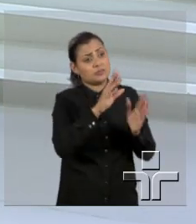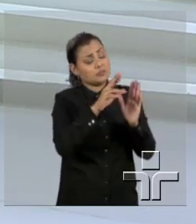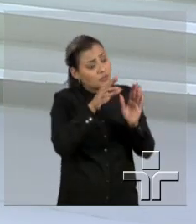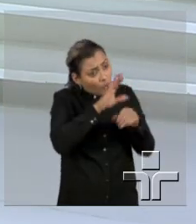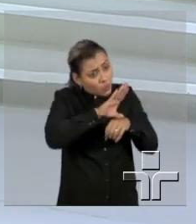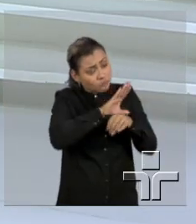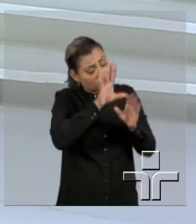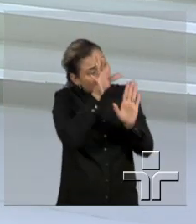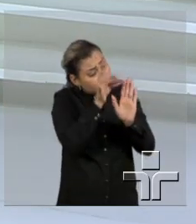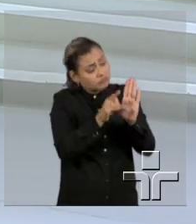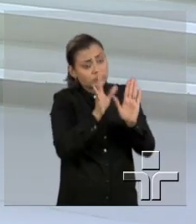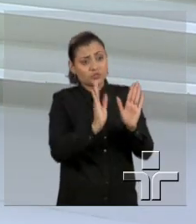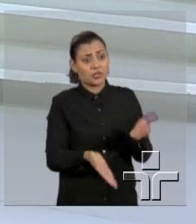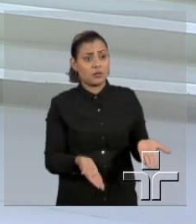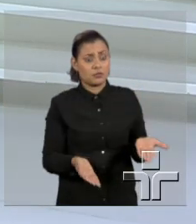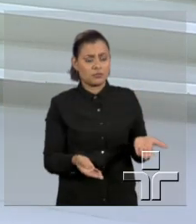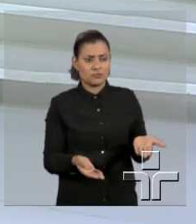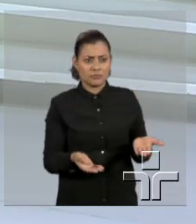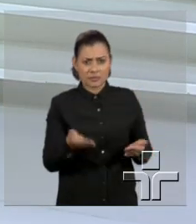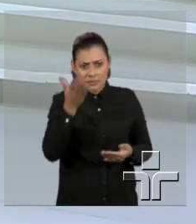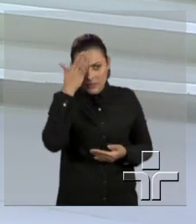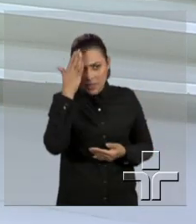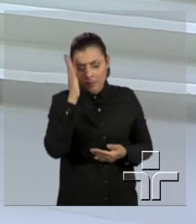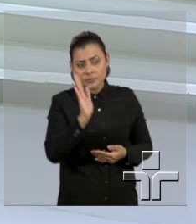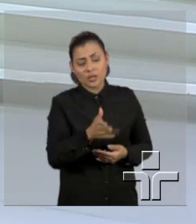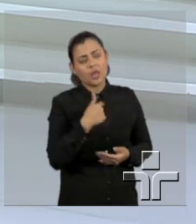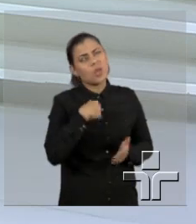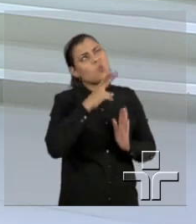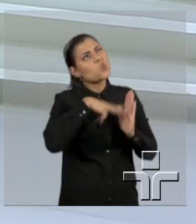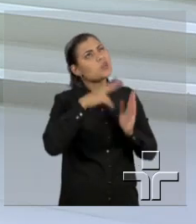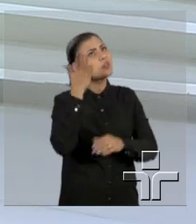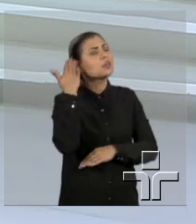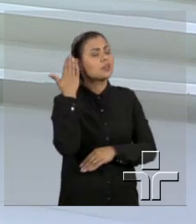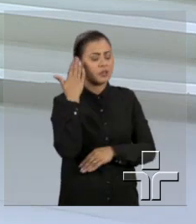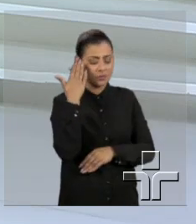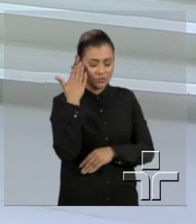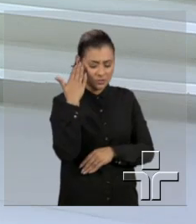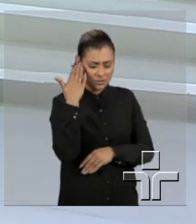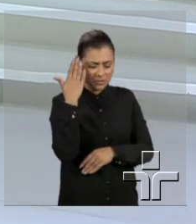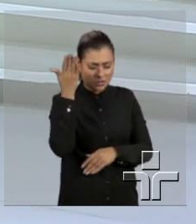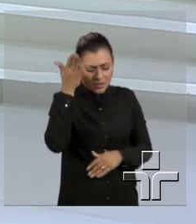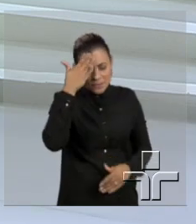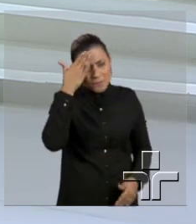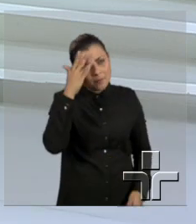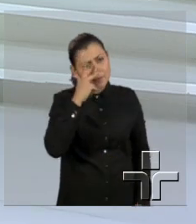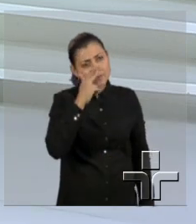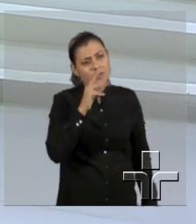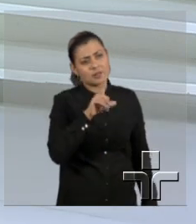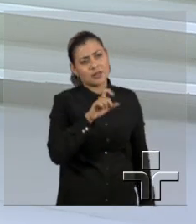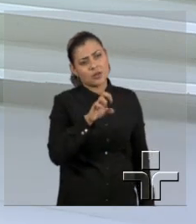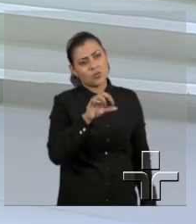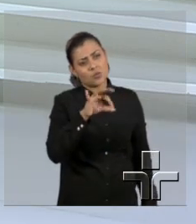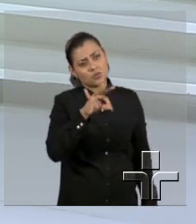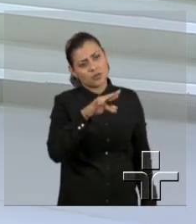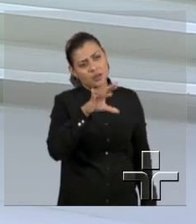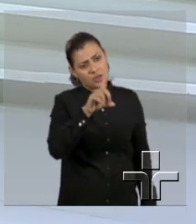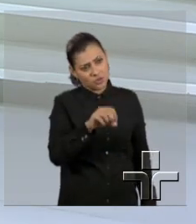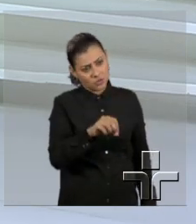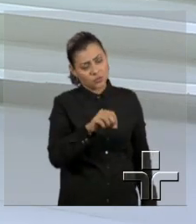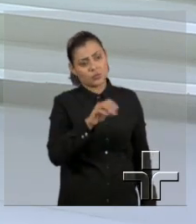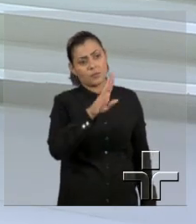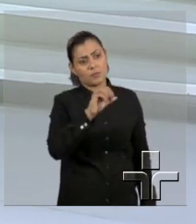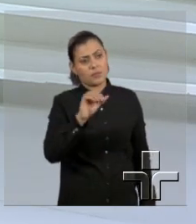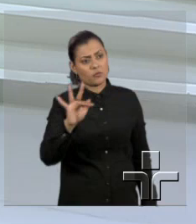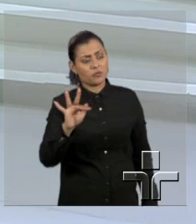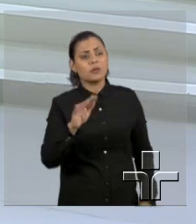Podemos dizer, como certa feita eu li, acho que foi em Leonardo Boff, ele